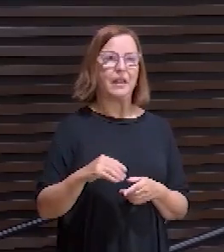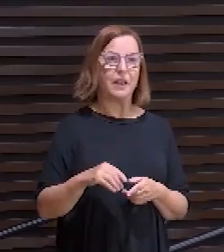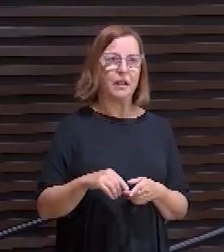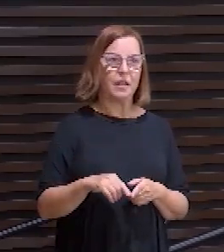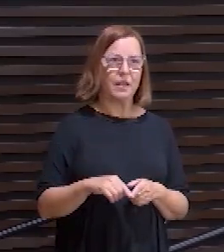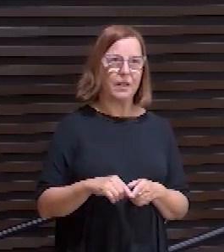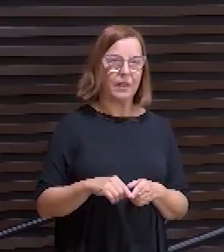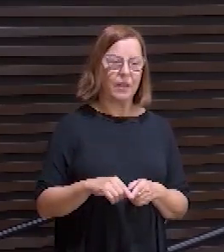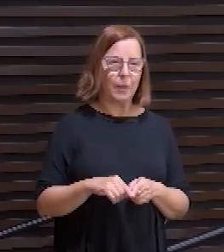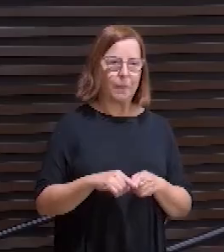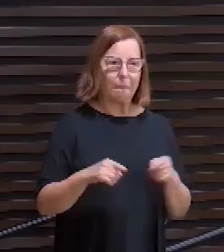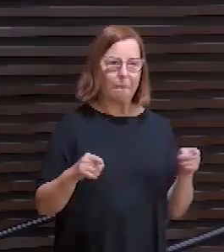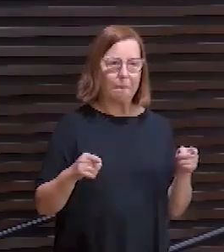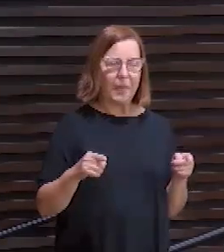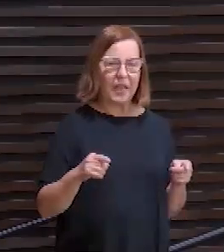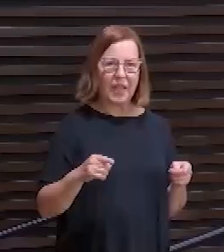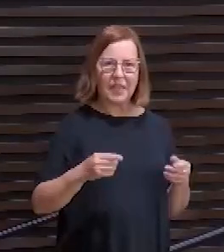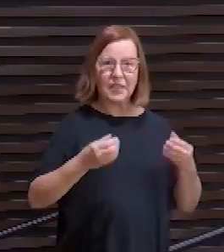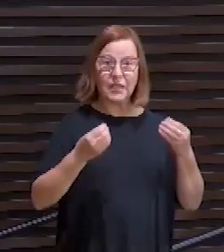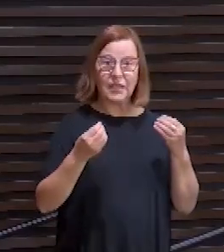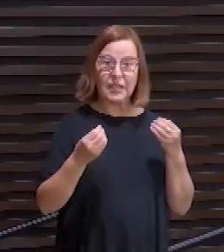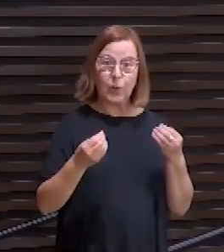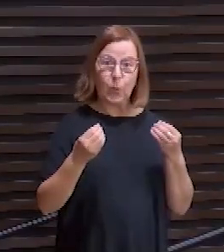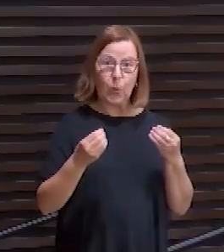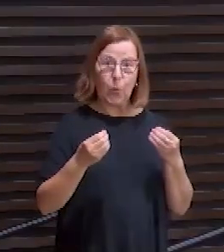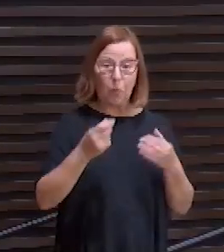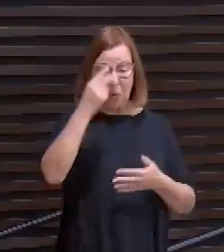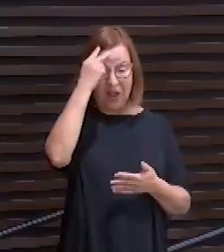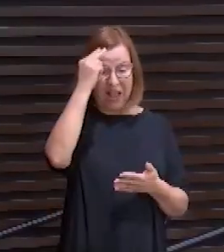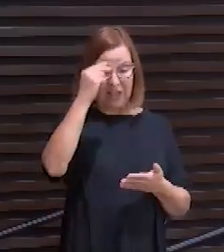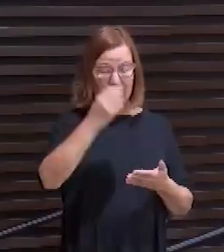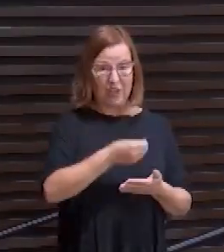feita a biografia de Jesus? Foi escrita antes dele nascer.